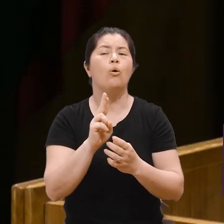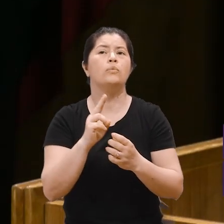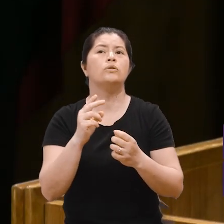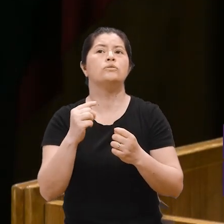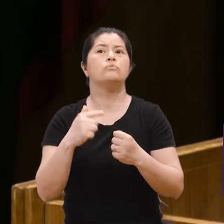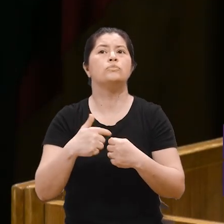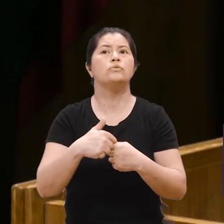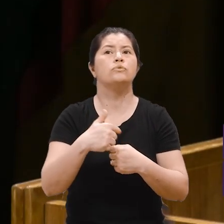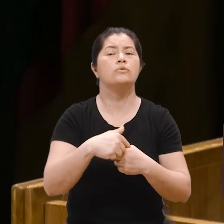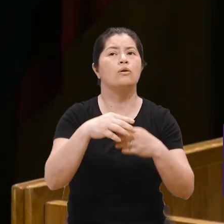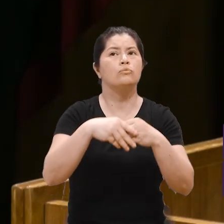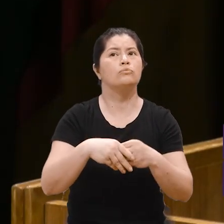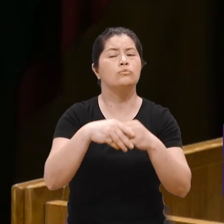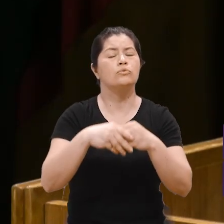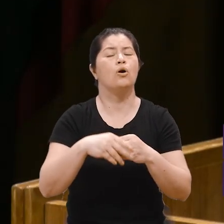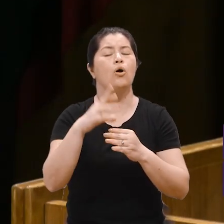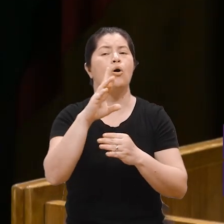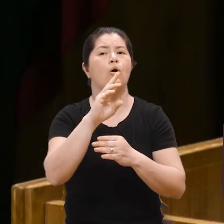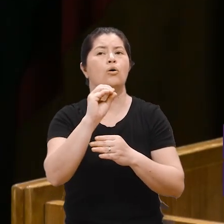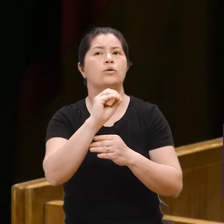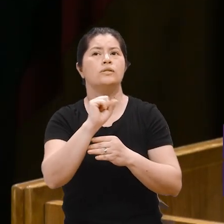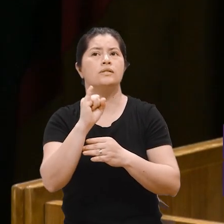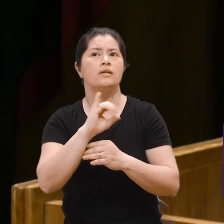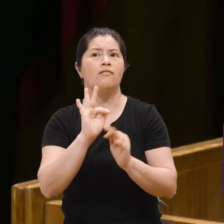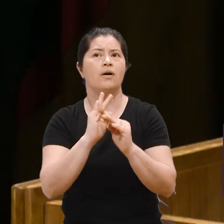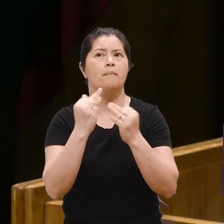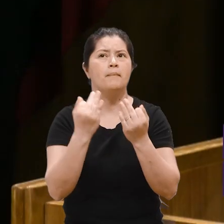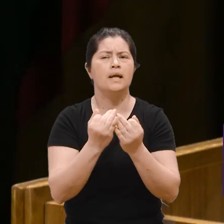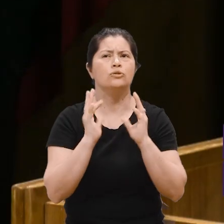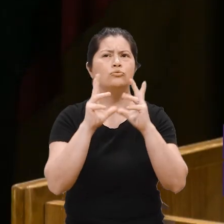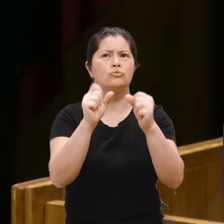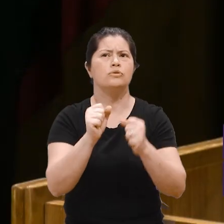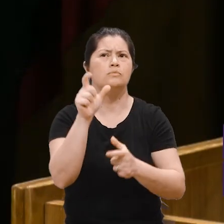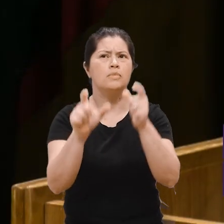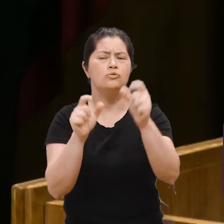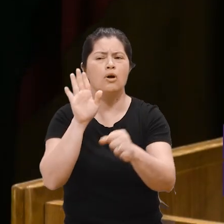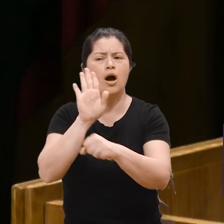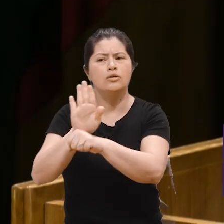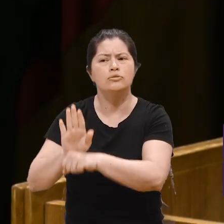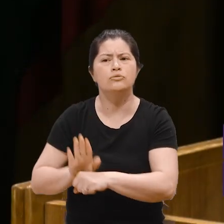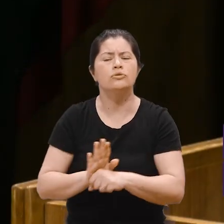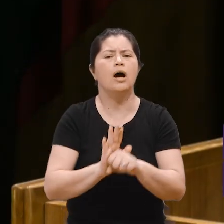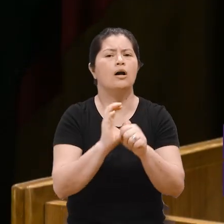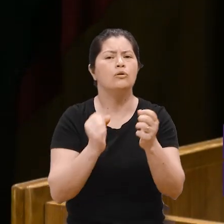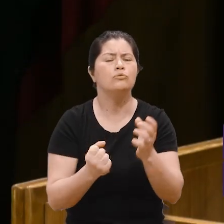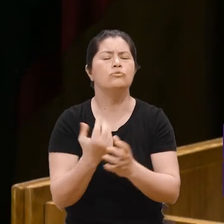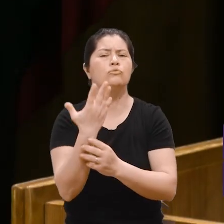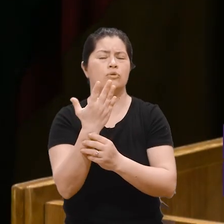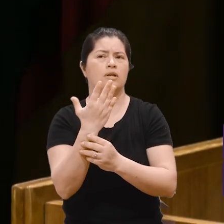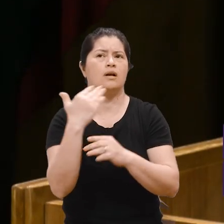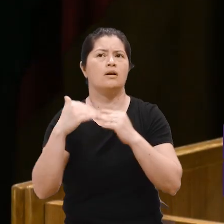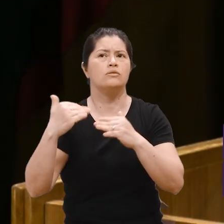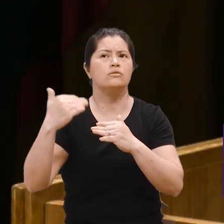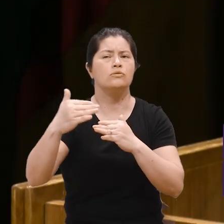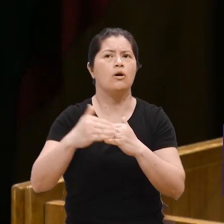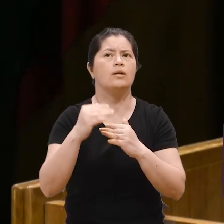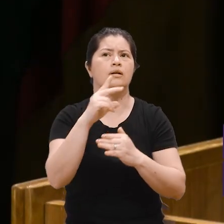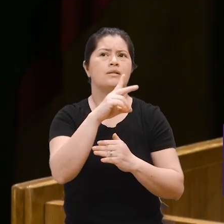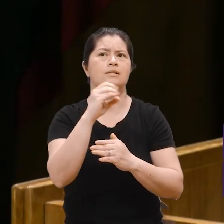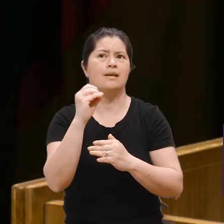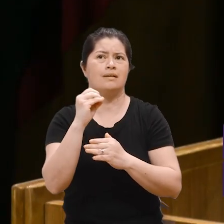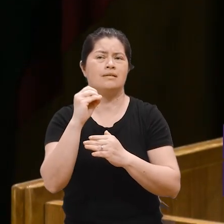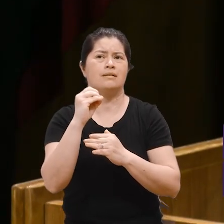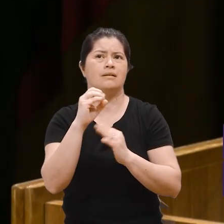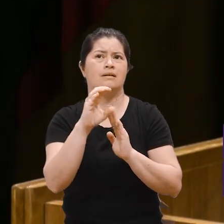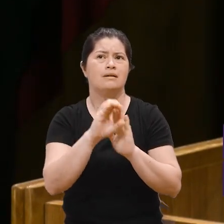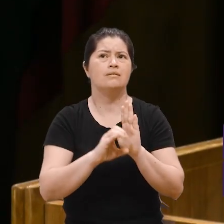Sul, cumprimento a família Rossi, seus colaboradores e todos aqueles que ajudaram a construir essa história centenária. Que essa homenagem seja